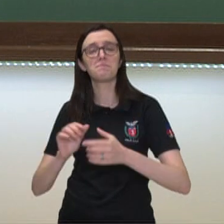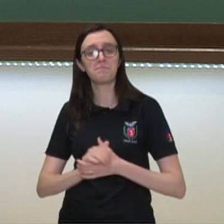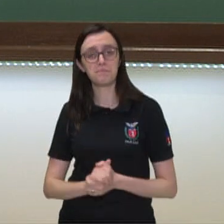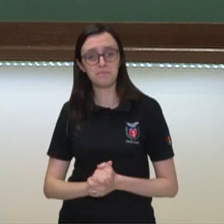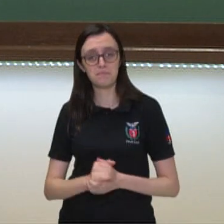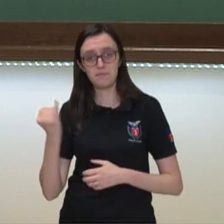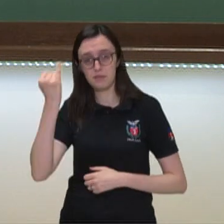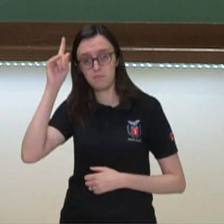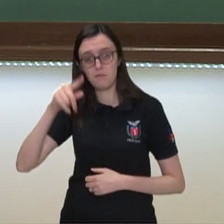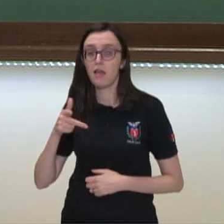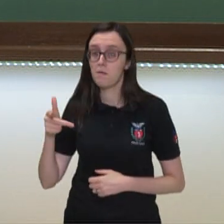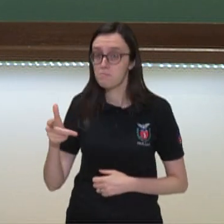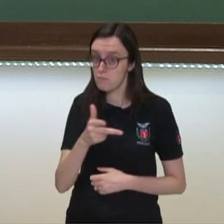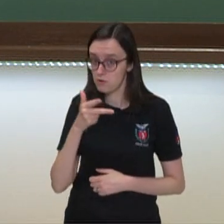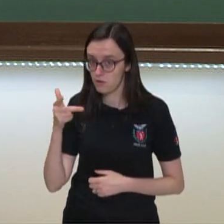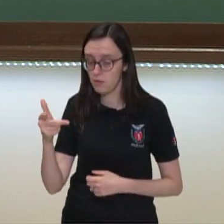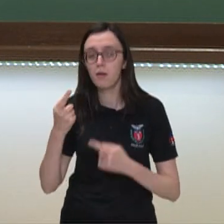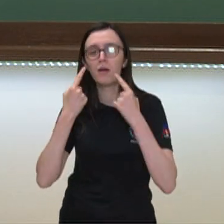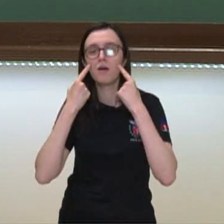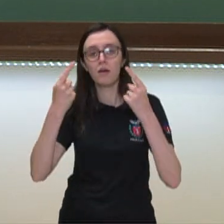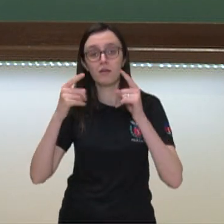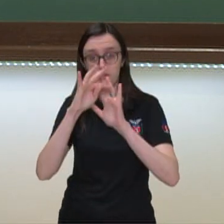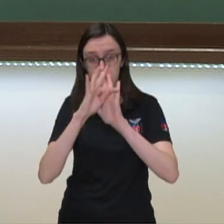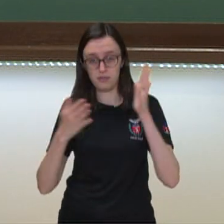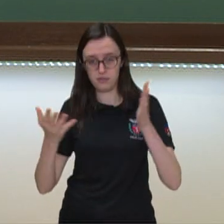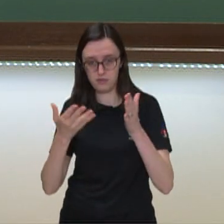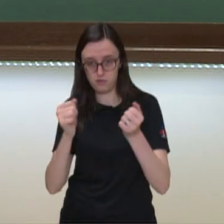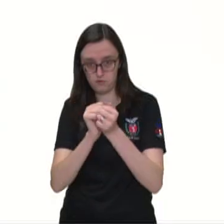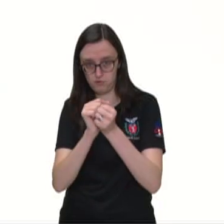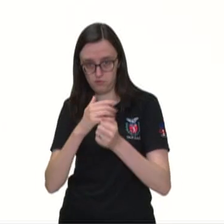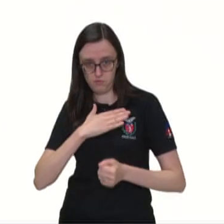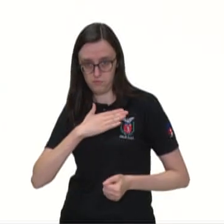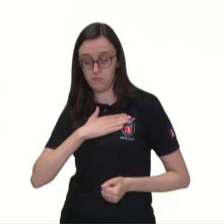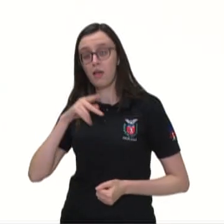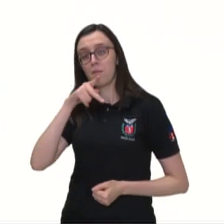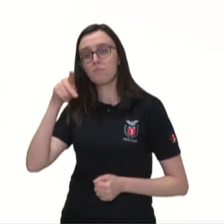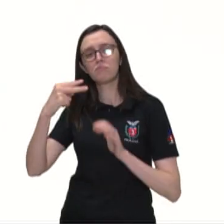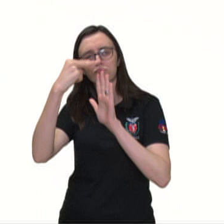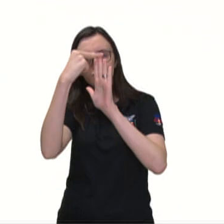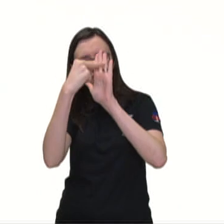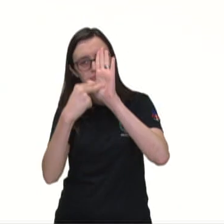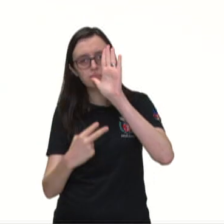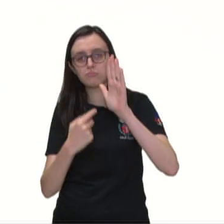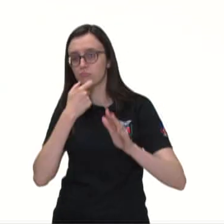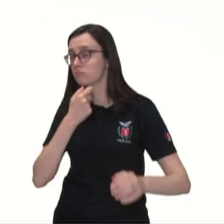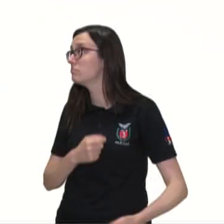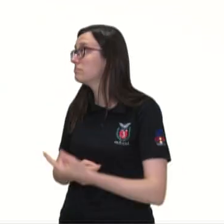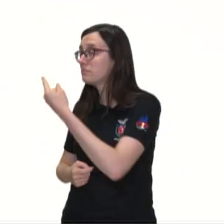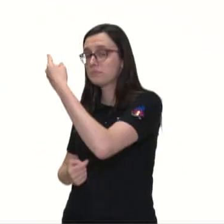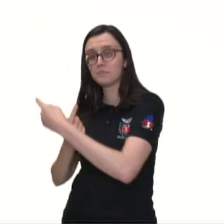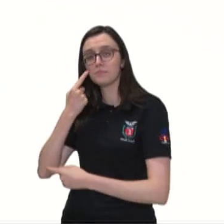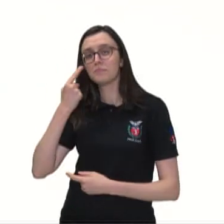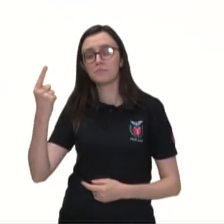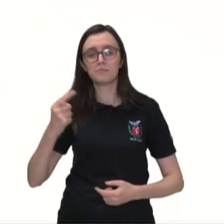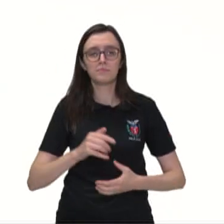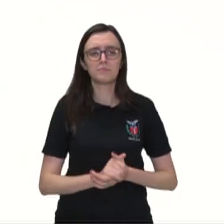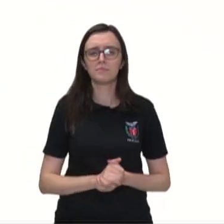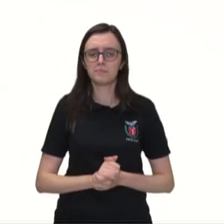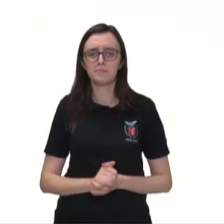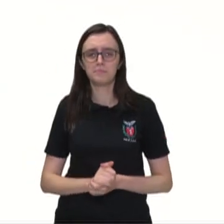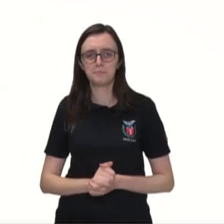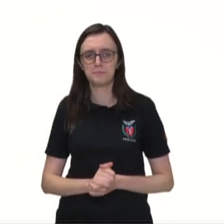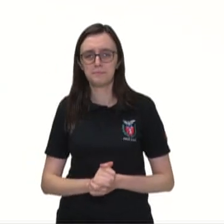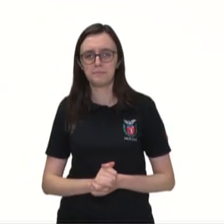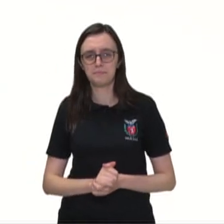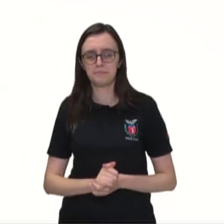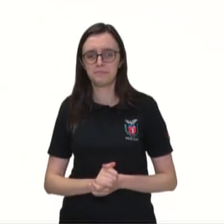os pronomes. Dá uma olhadinha nesse texto aqui. Leia junto comigo. Reading comprehension. Então, vamos ler junto comigo? Hello, my